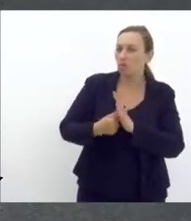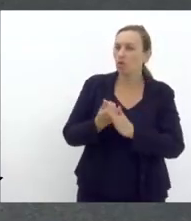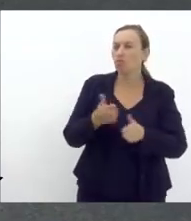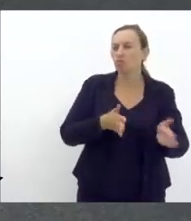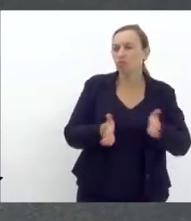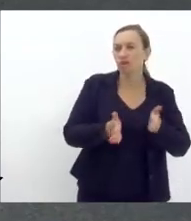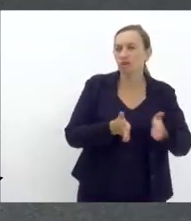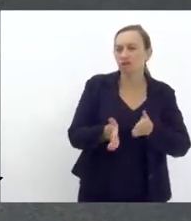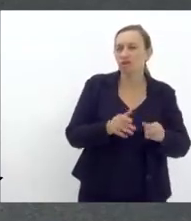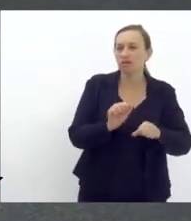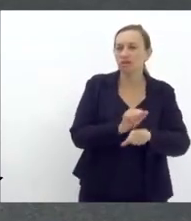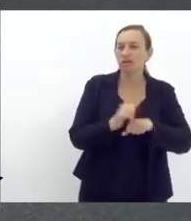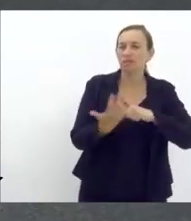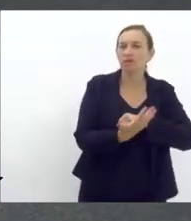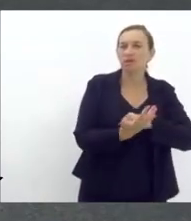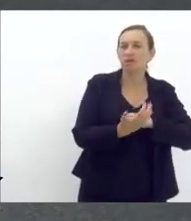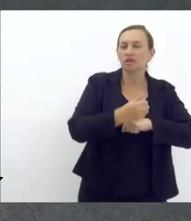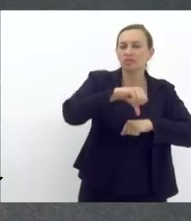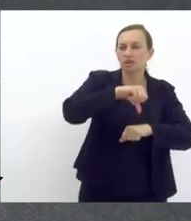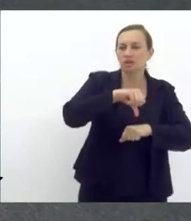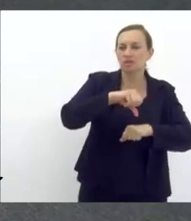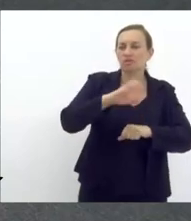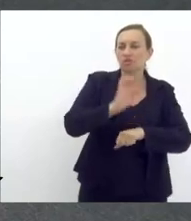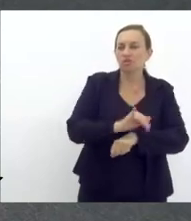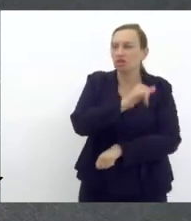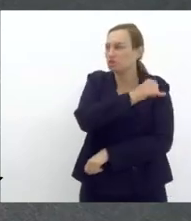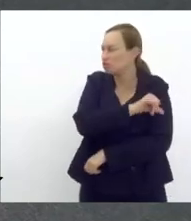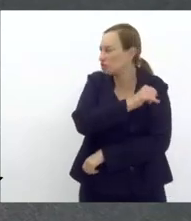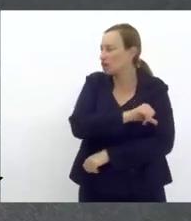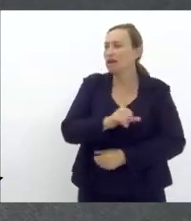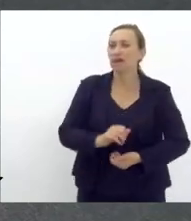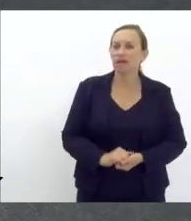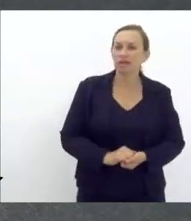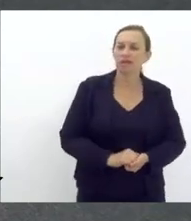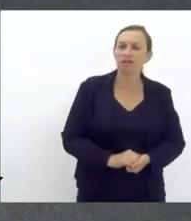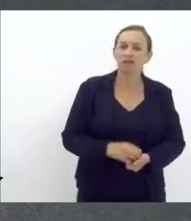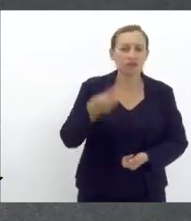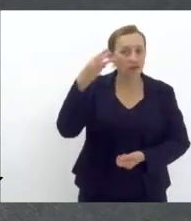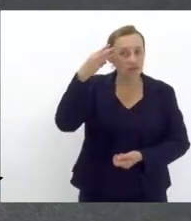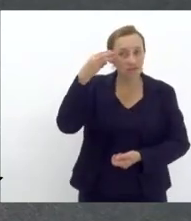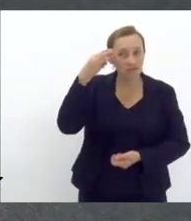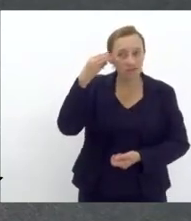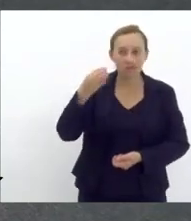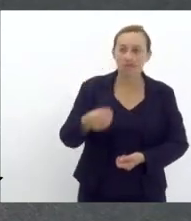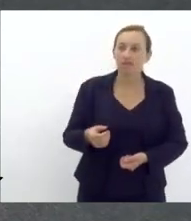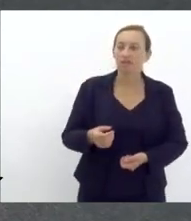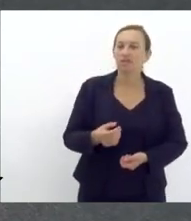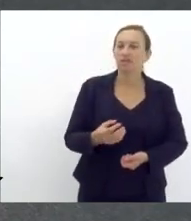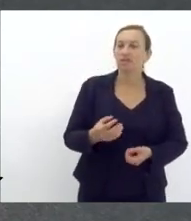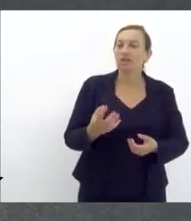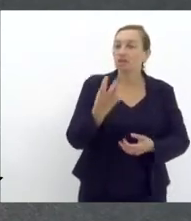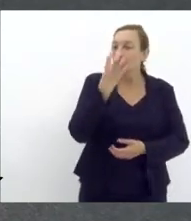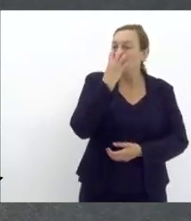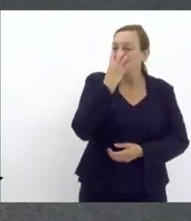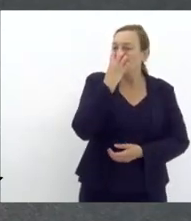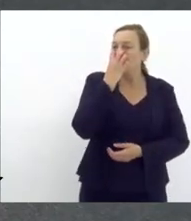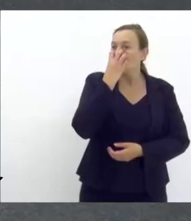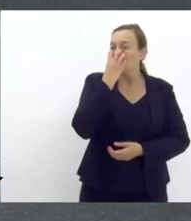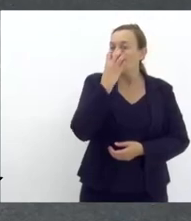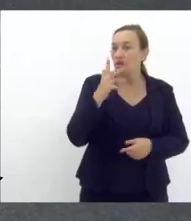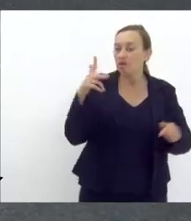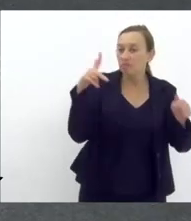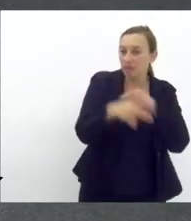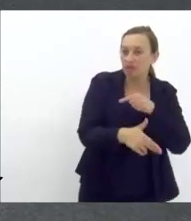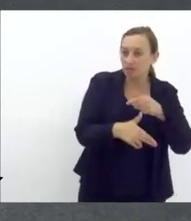pandemia no estado do Rio de Janeiro superfaturou respiradores que não chegaram para a população